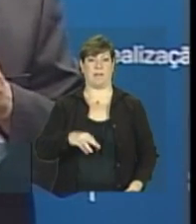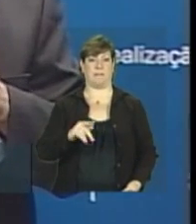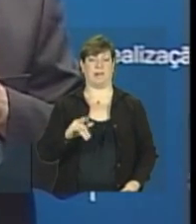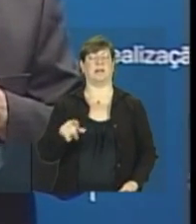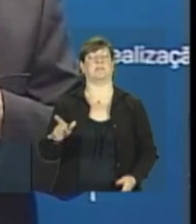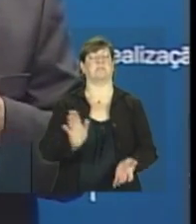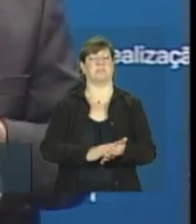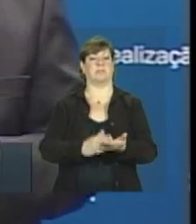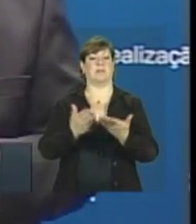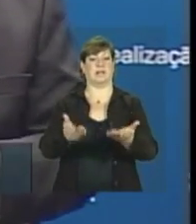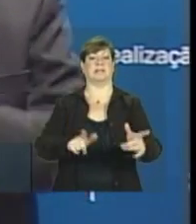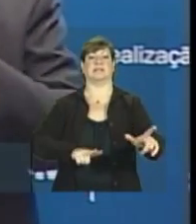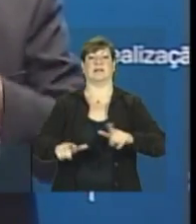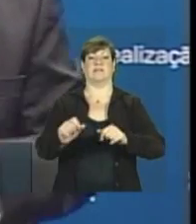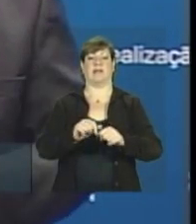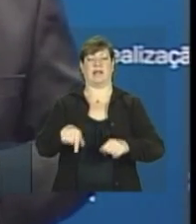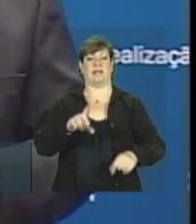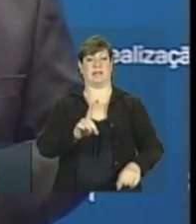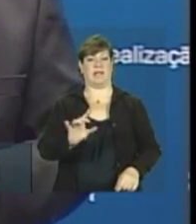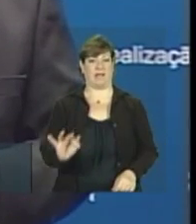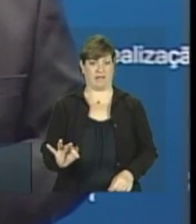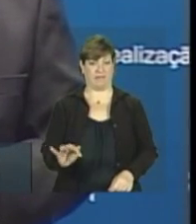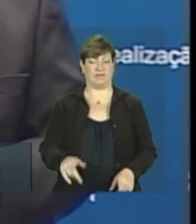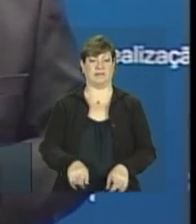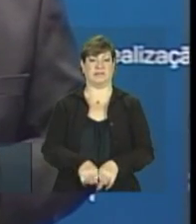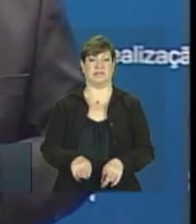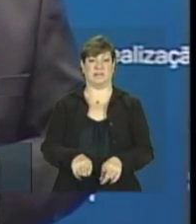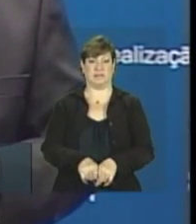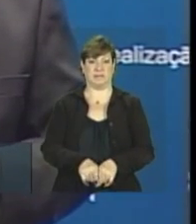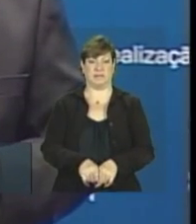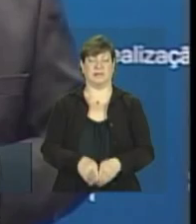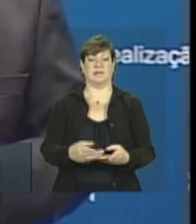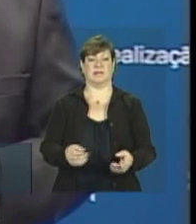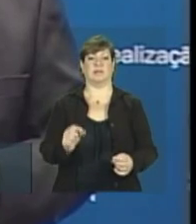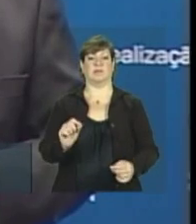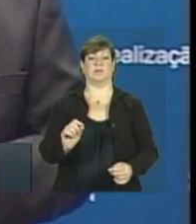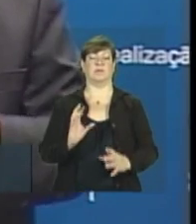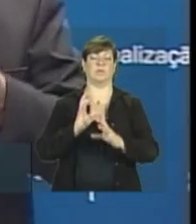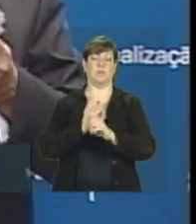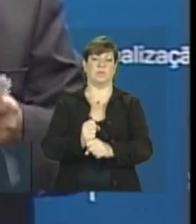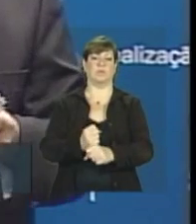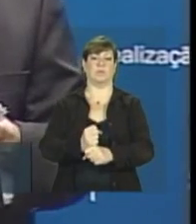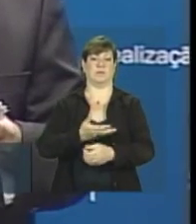aí pelo trabalho desenvolvido. E o Deu, meu caro amigo também de longa data, que